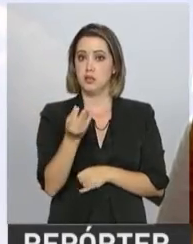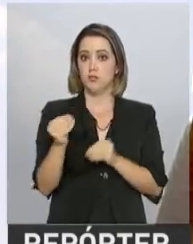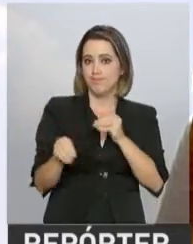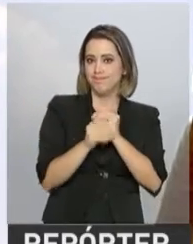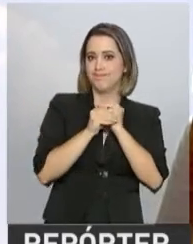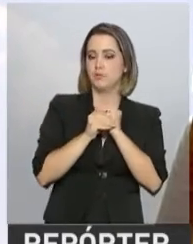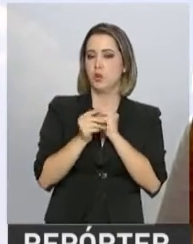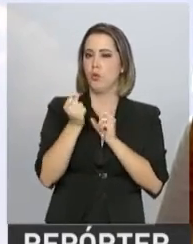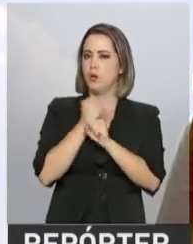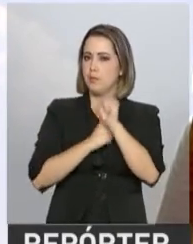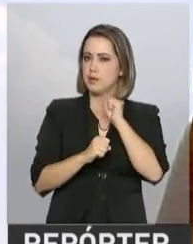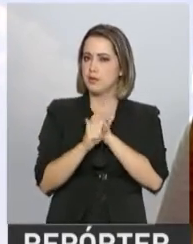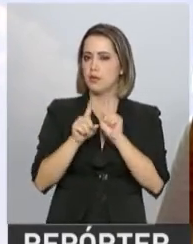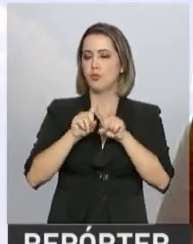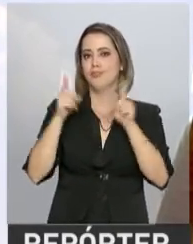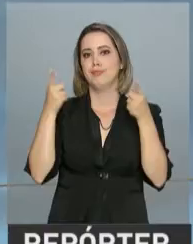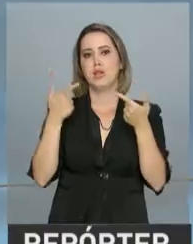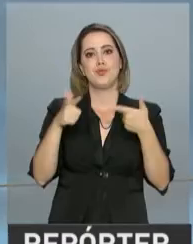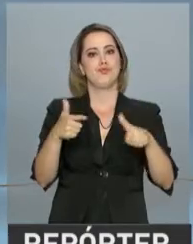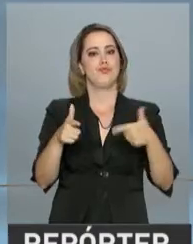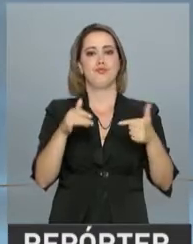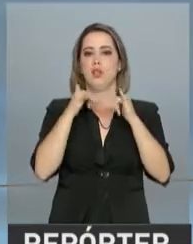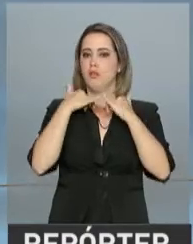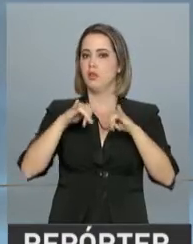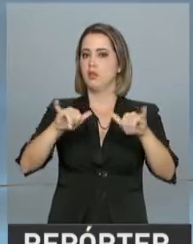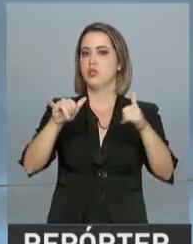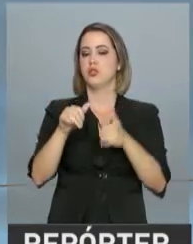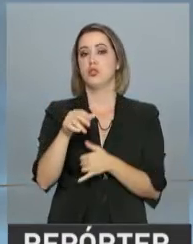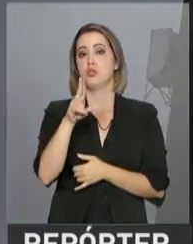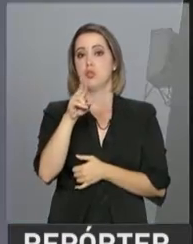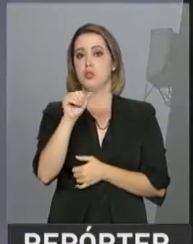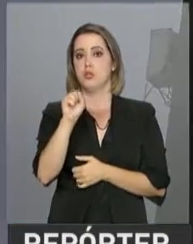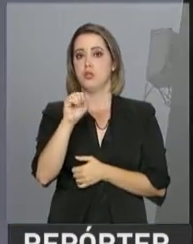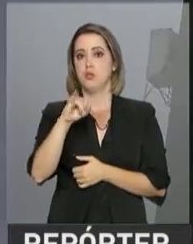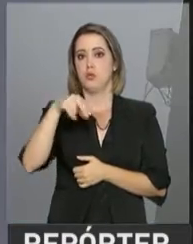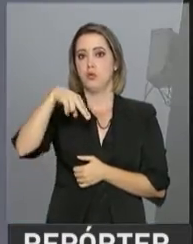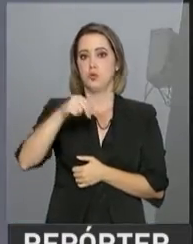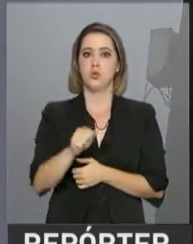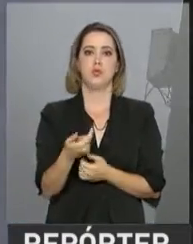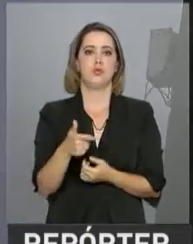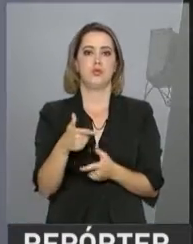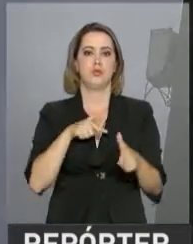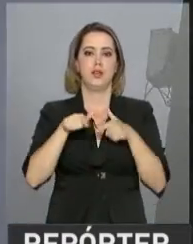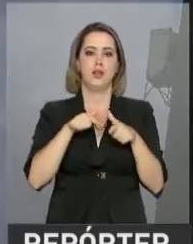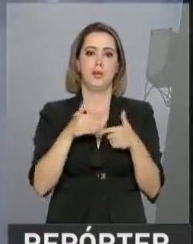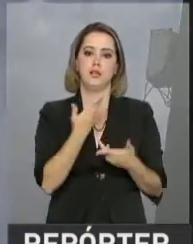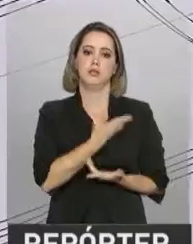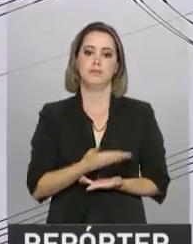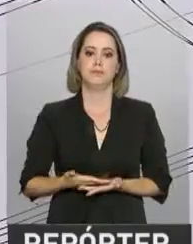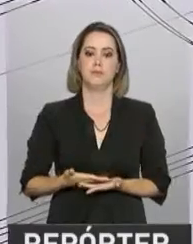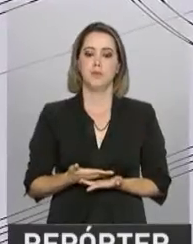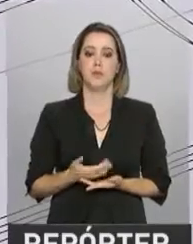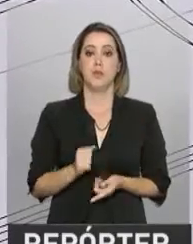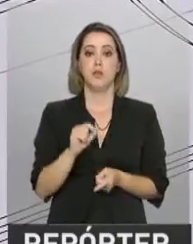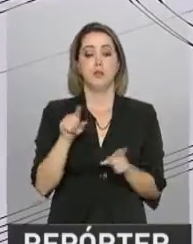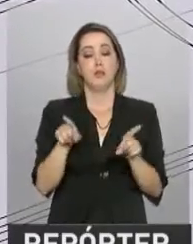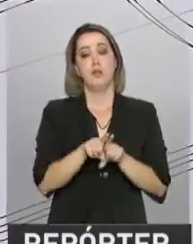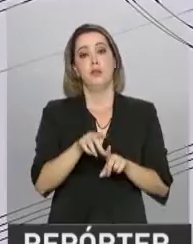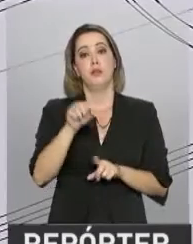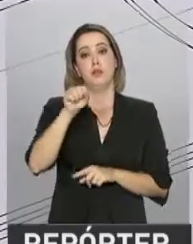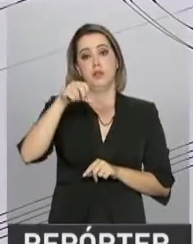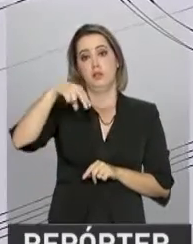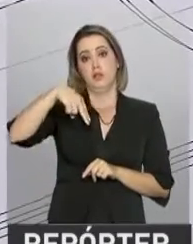tarifas do ano passado mas a energia não foi usada já que a usina não entrou em operação ainda de acordo com